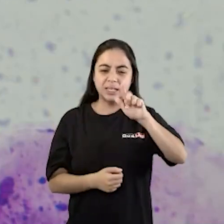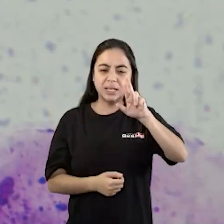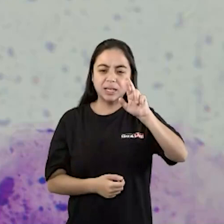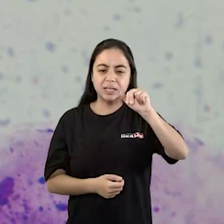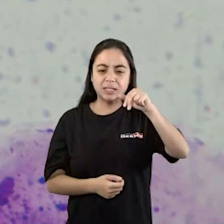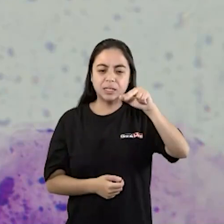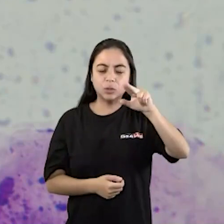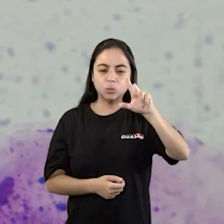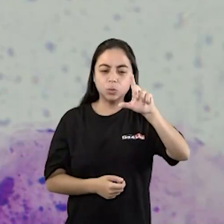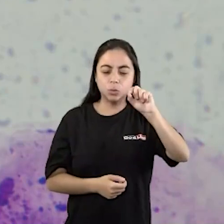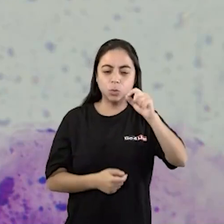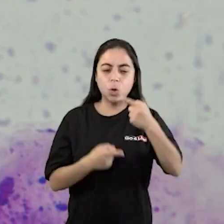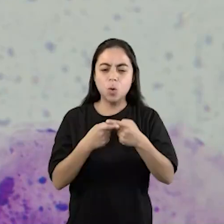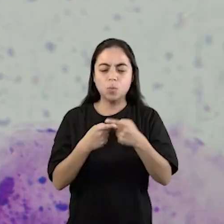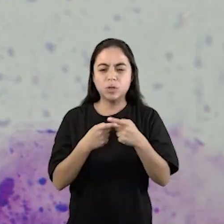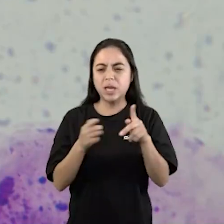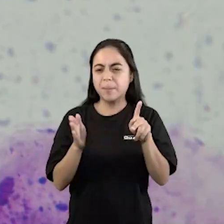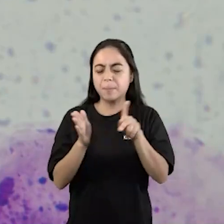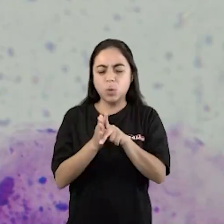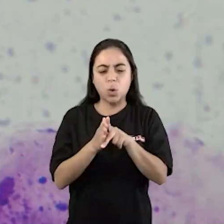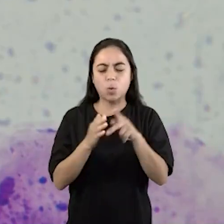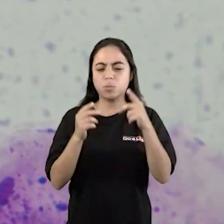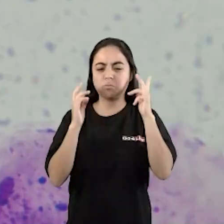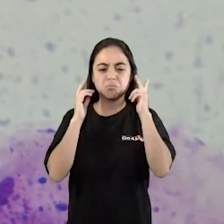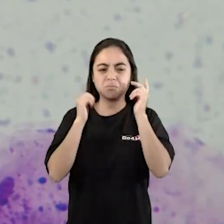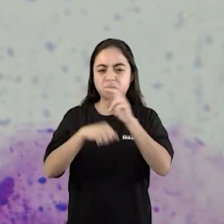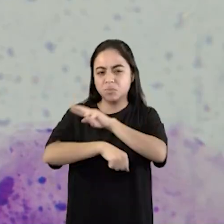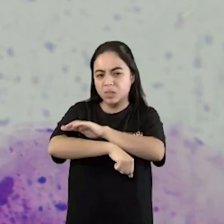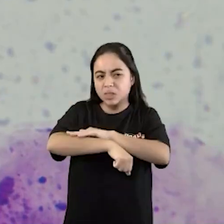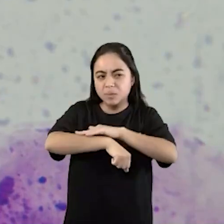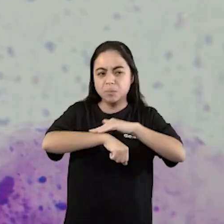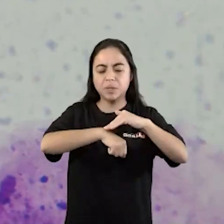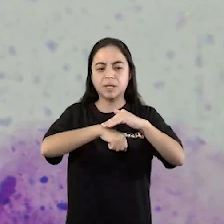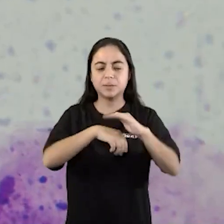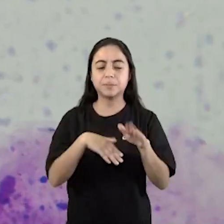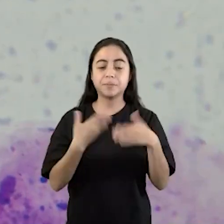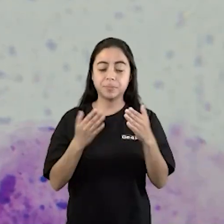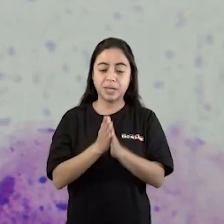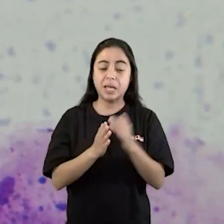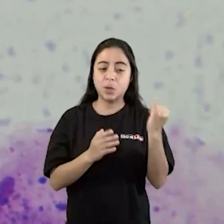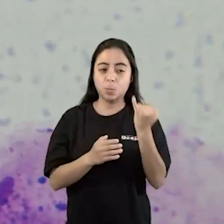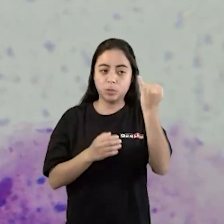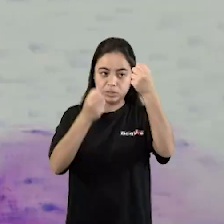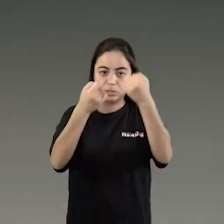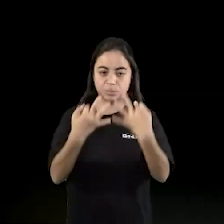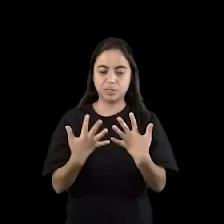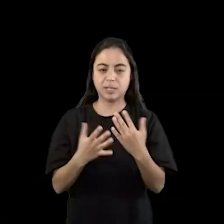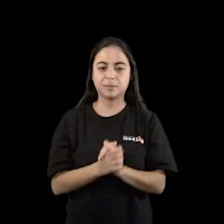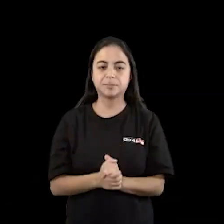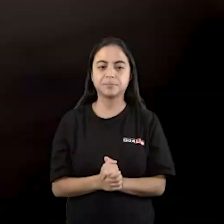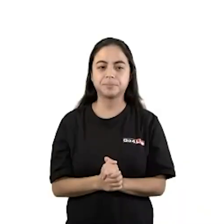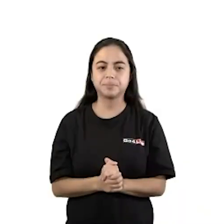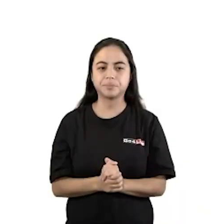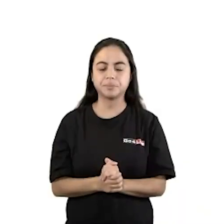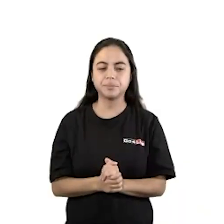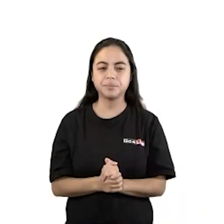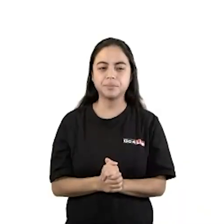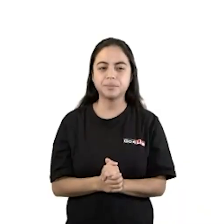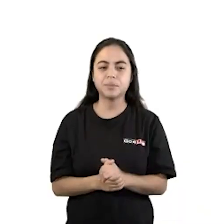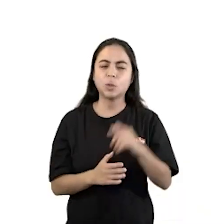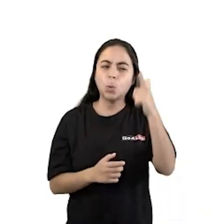são frequentemente da camada granulosa da pele, né? Então, é importante retratar isso. Tudo bem?